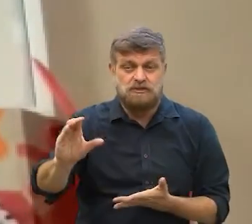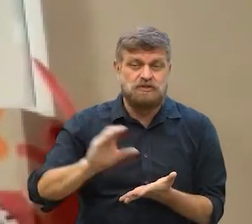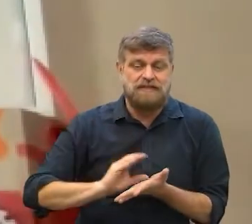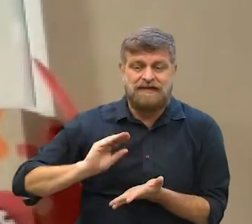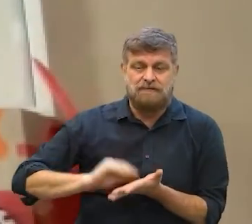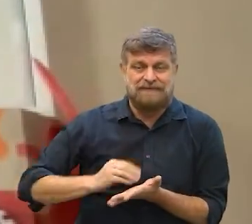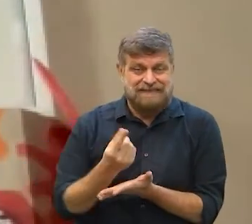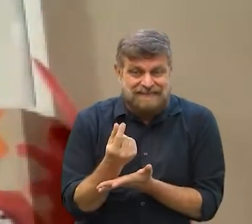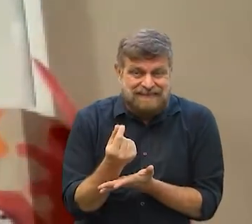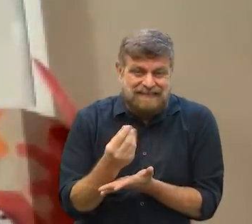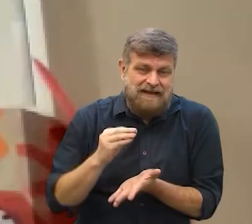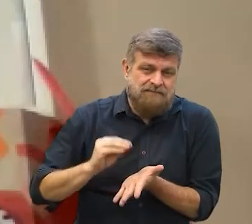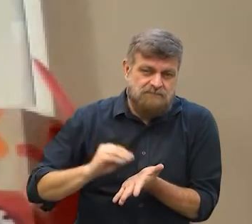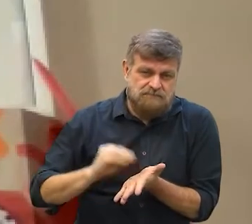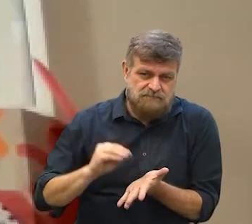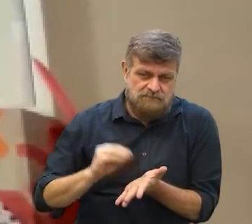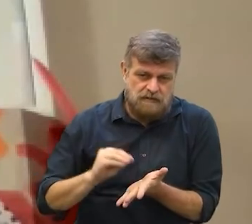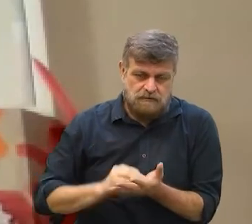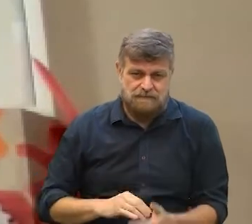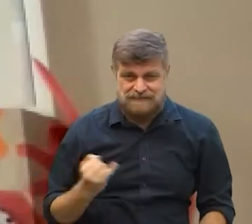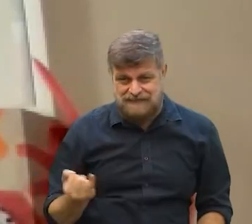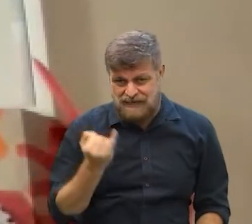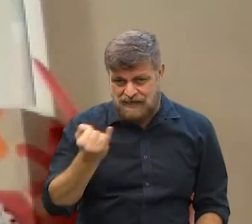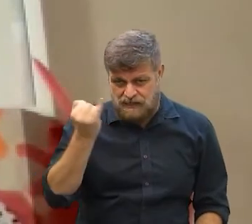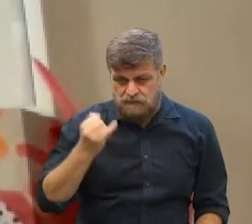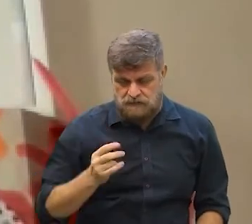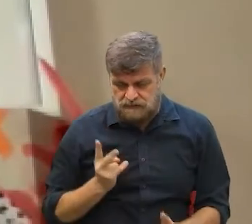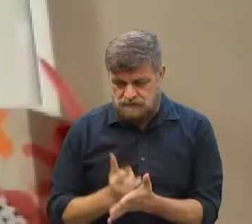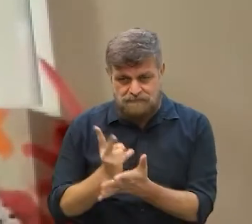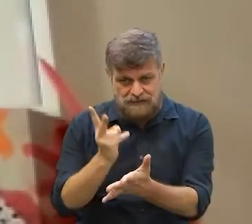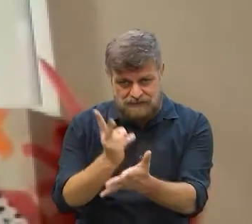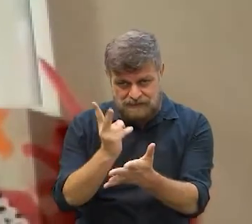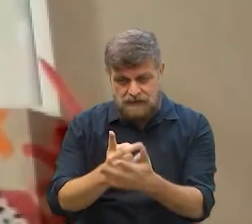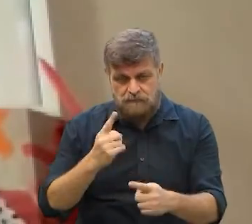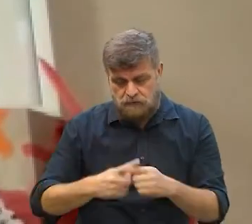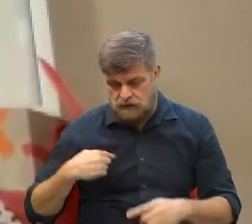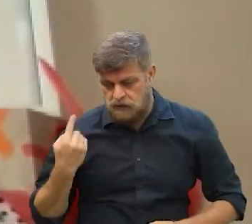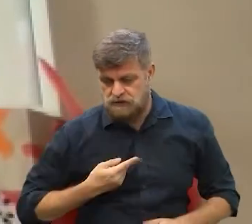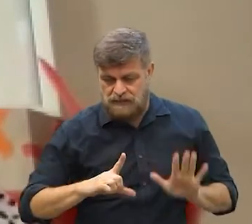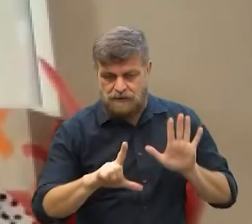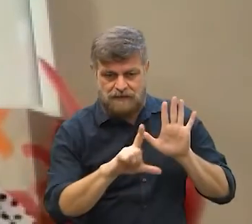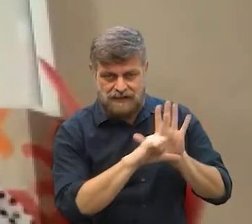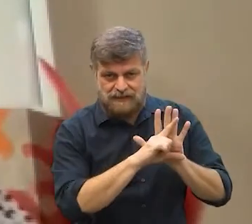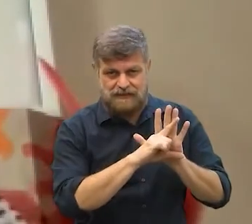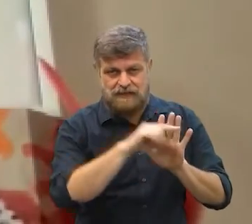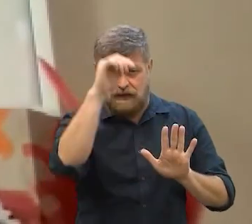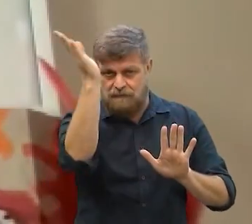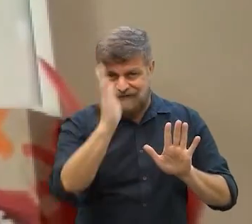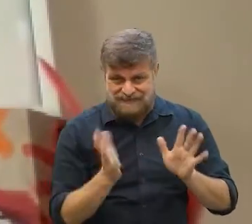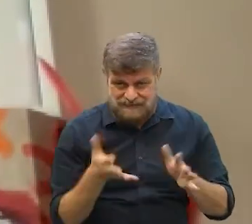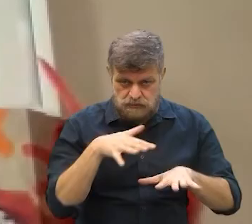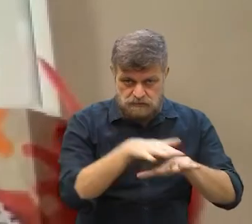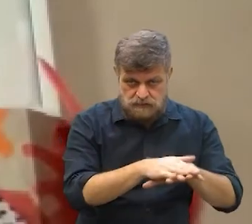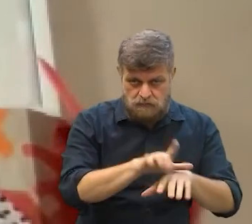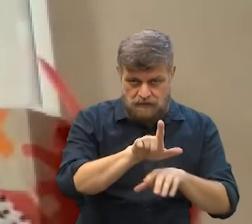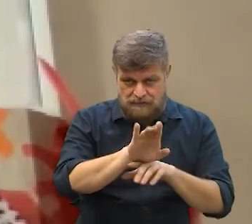Esse deslocamento, no entanto, é fundamental e ele vai se manter, porque nós temos uma lei brasileira de inclusão